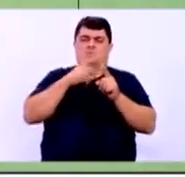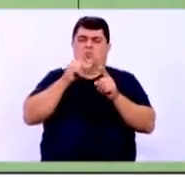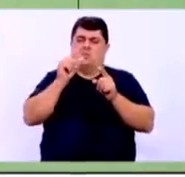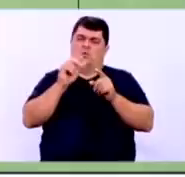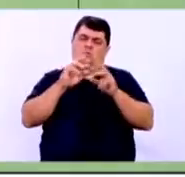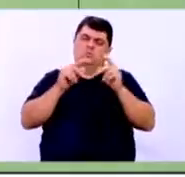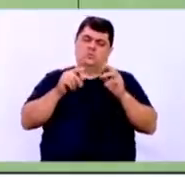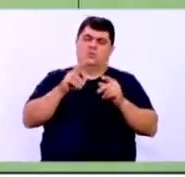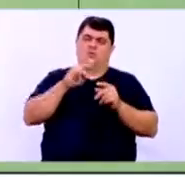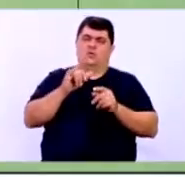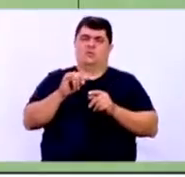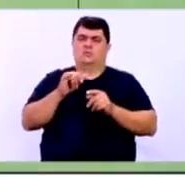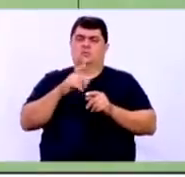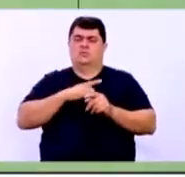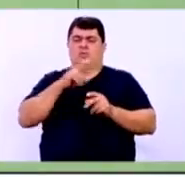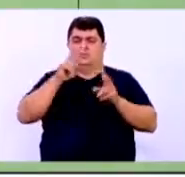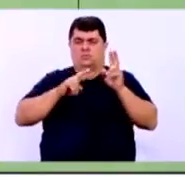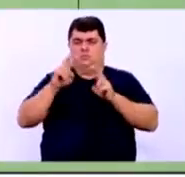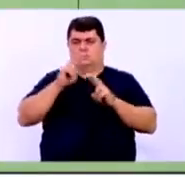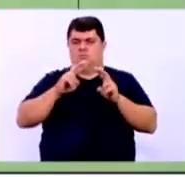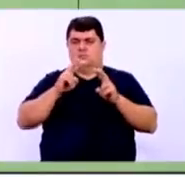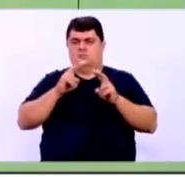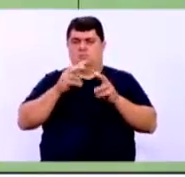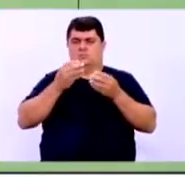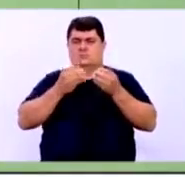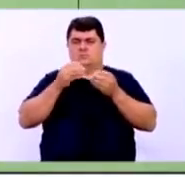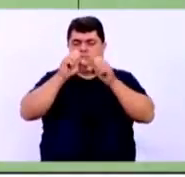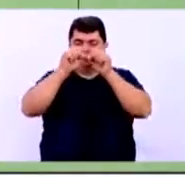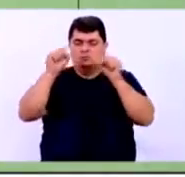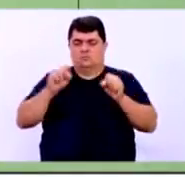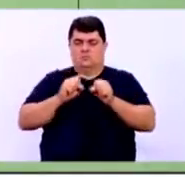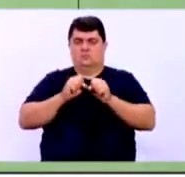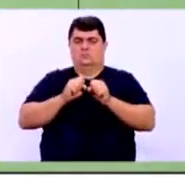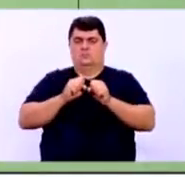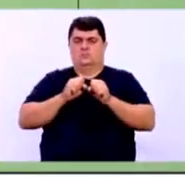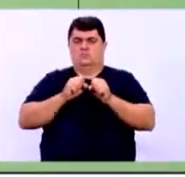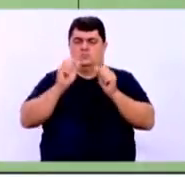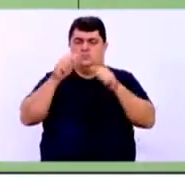aos valores. E esse valor, como o sistema automatizado, ele